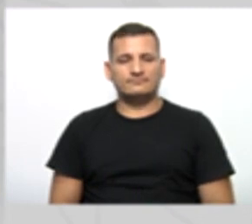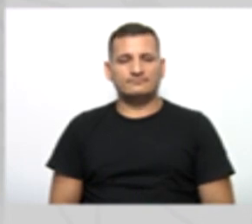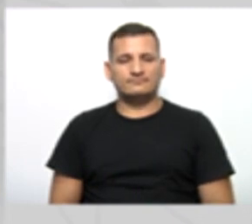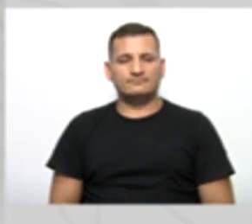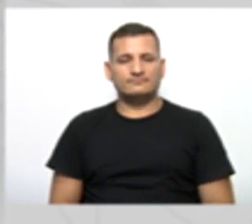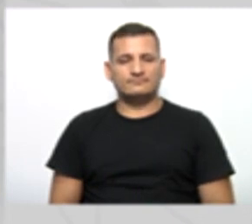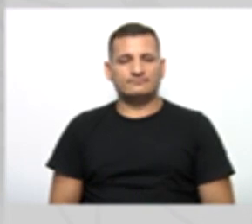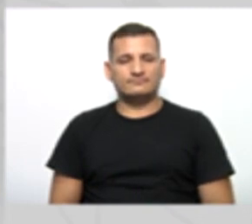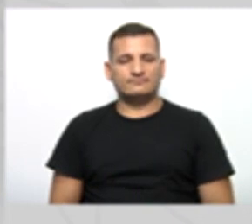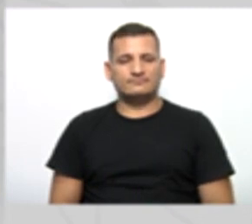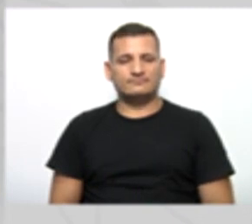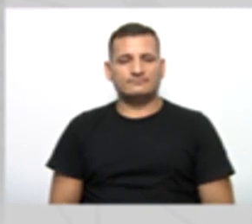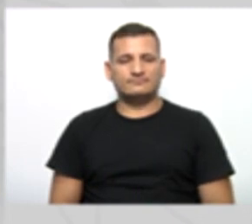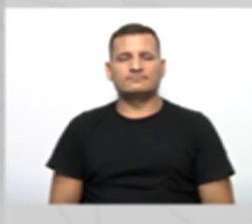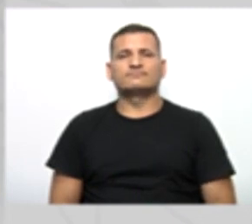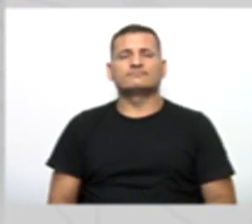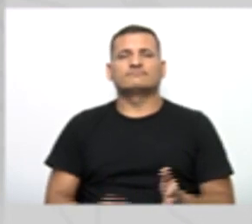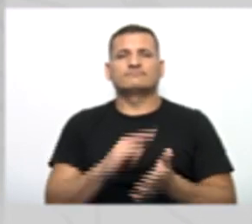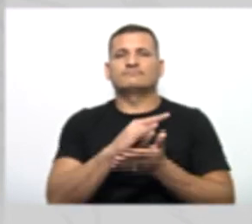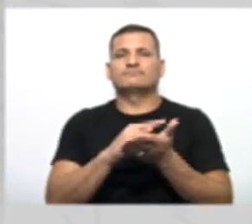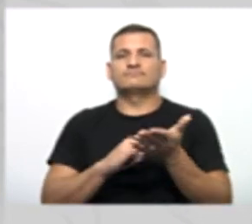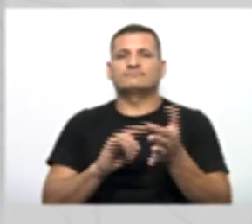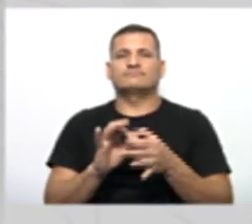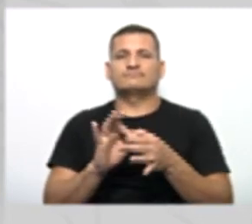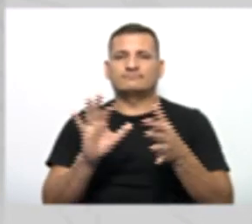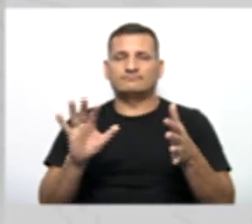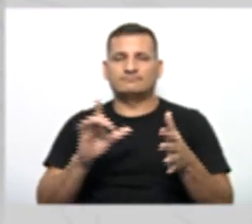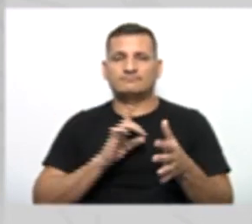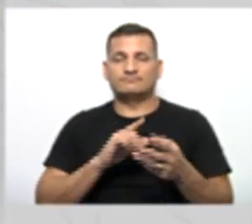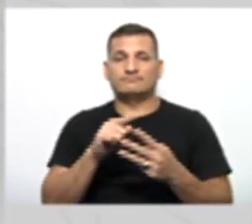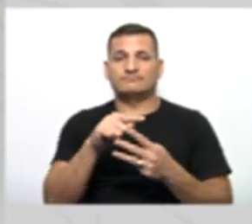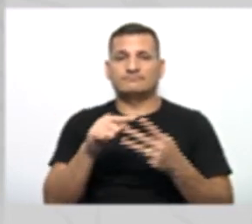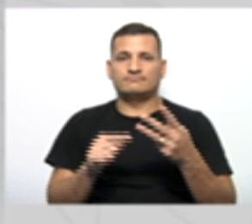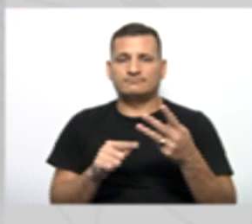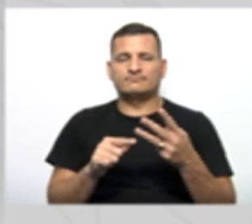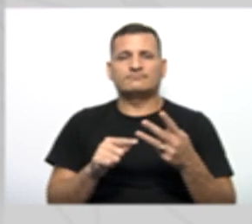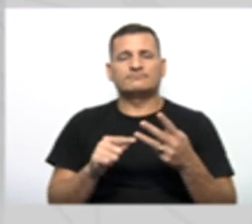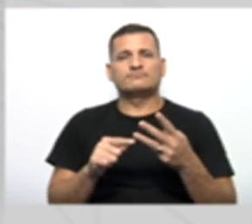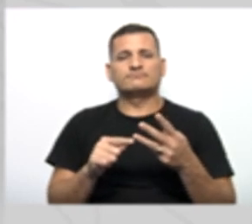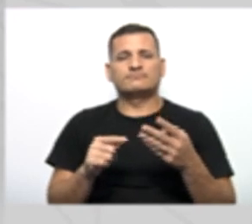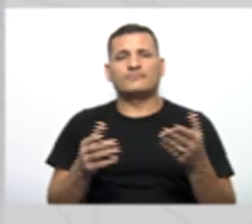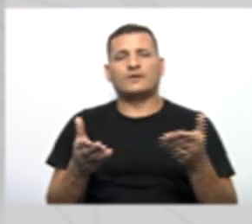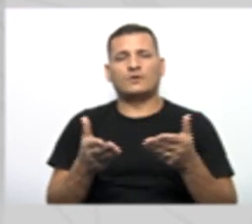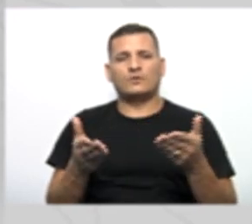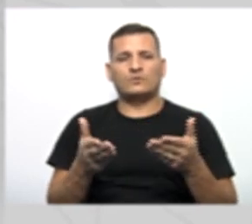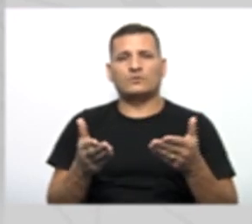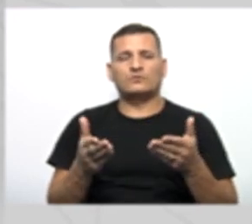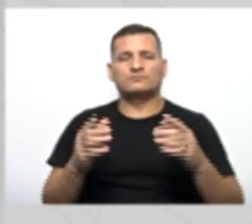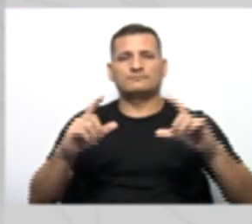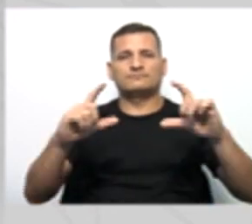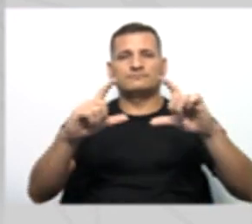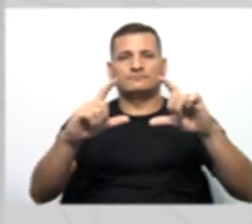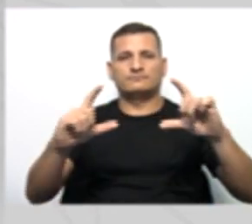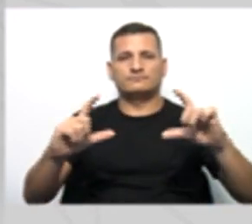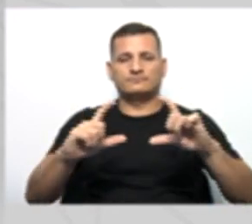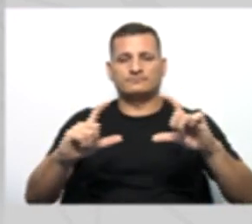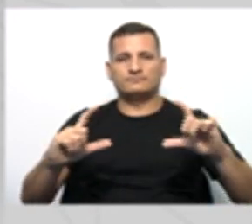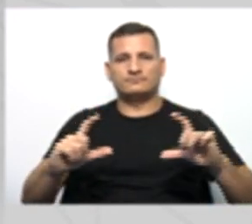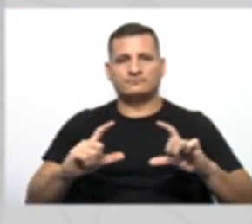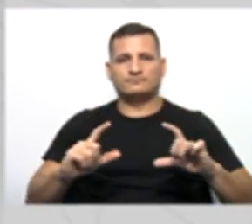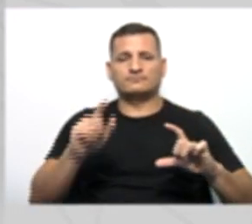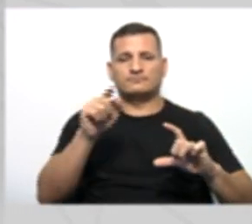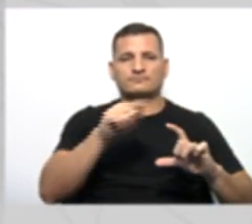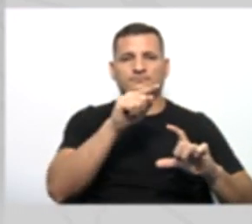3 modalidades de licença ambiental. Assinale as alternativas abaixo, que são modalidades de